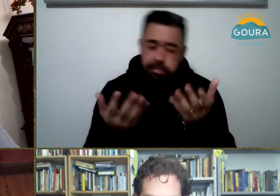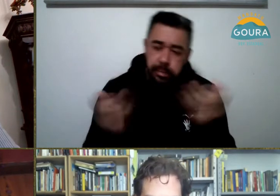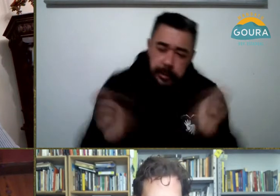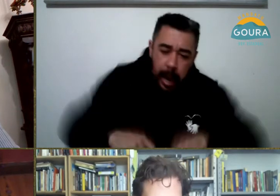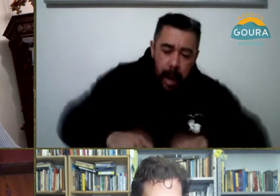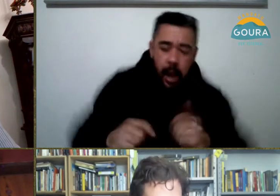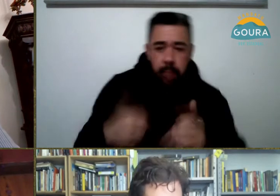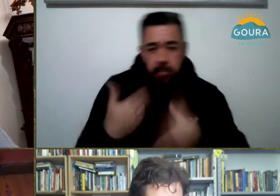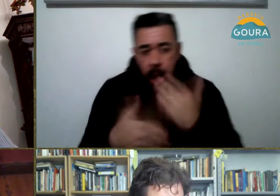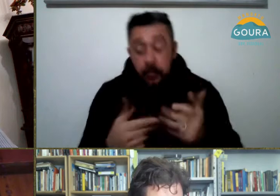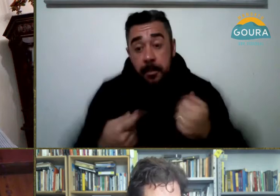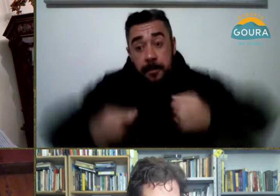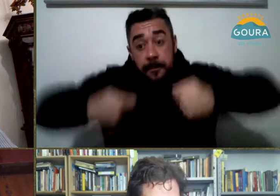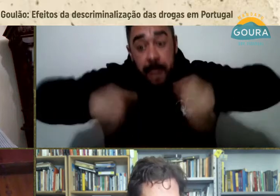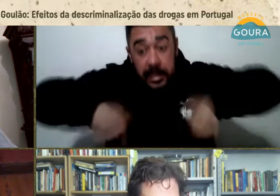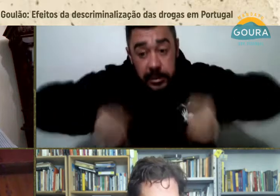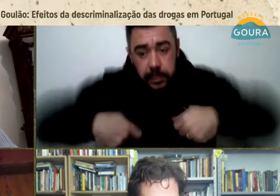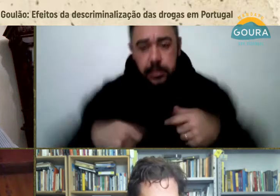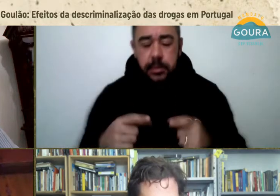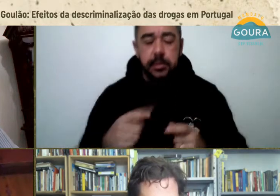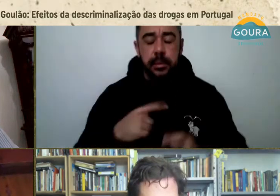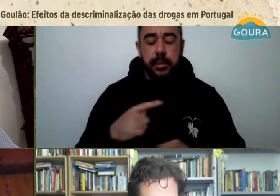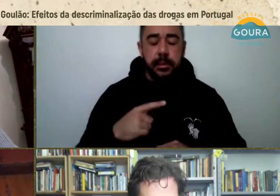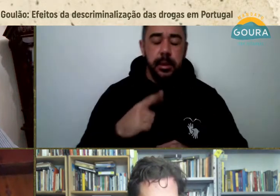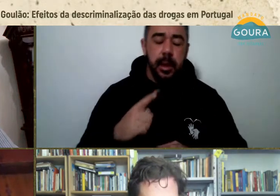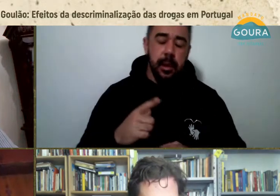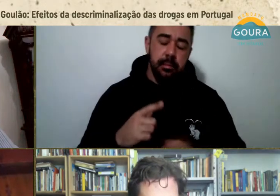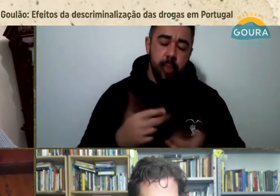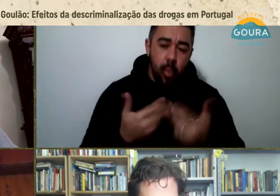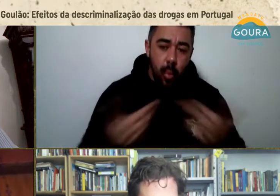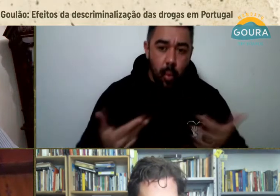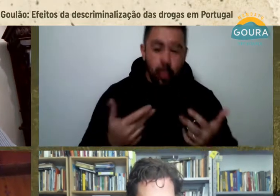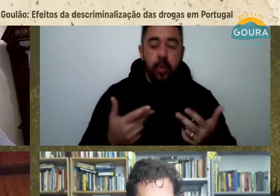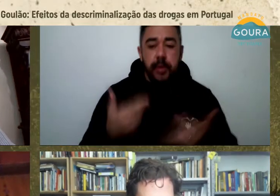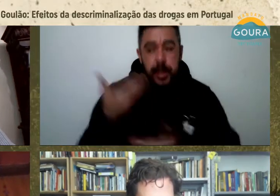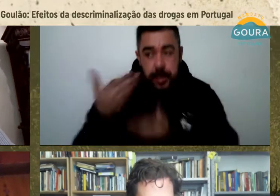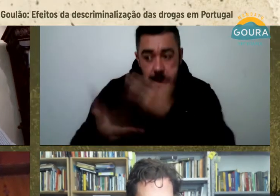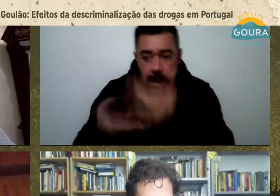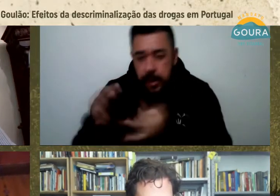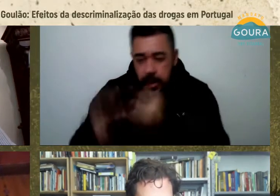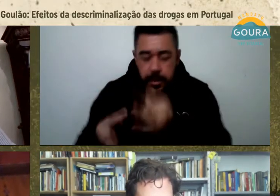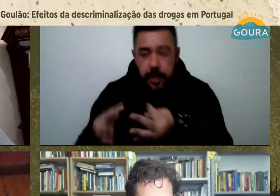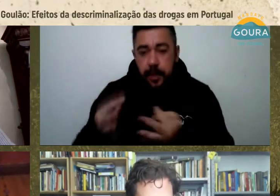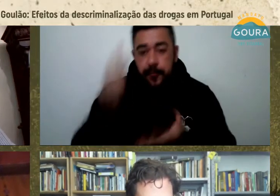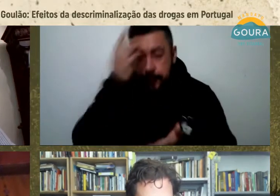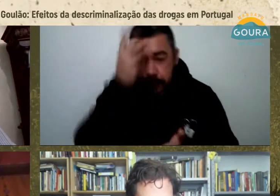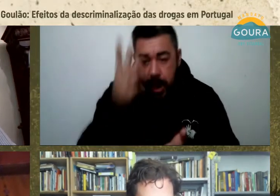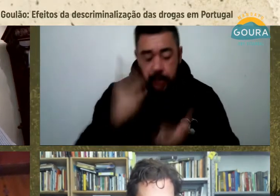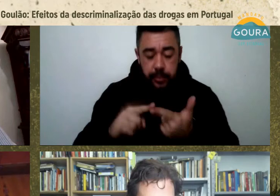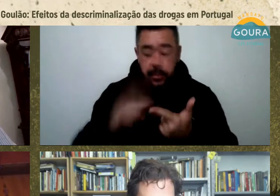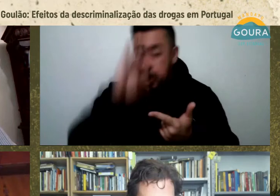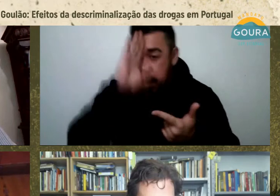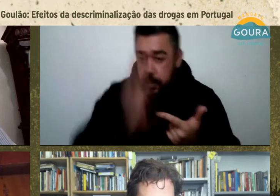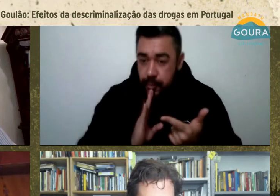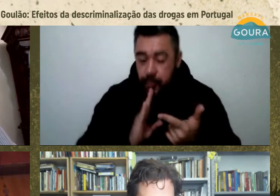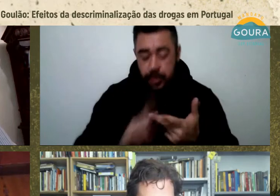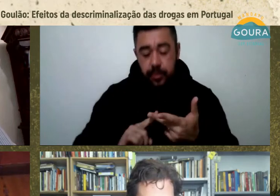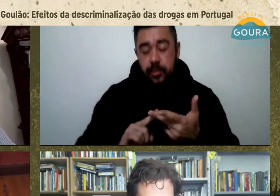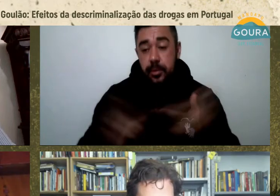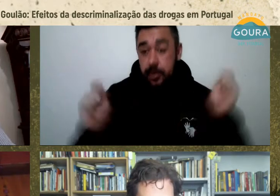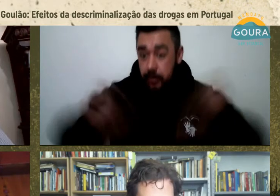isso é necessário ter programas de tratamento facilmente acessíveis, gratuitos, disponíveis, sem listas de